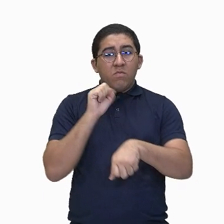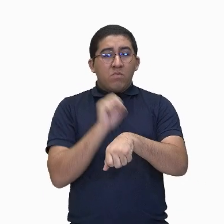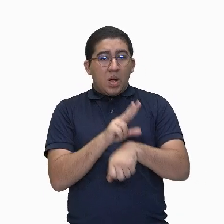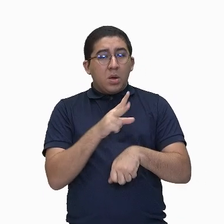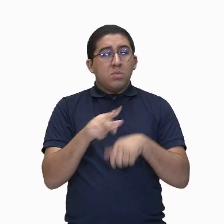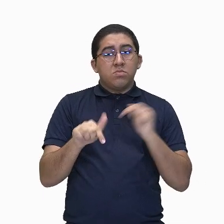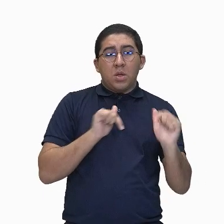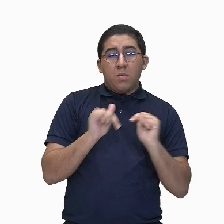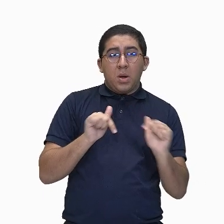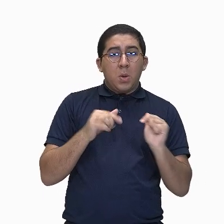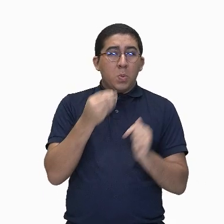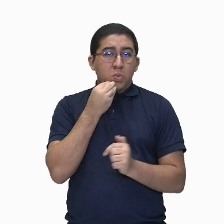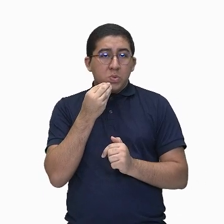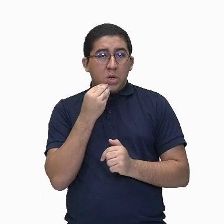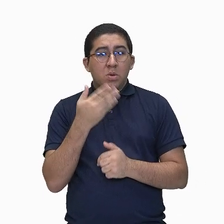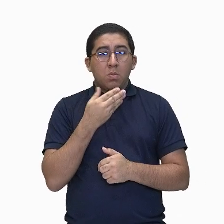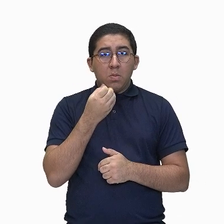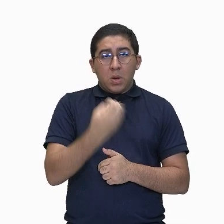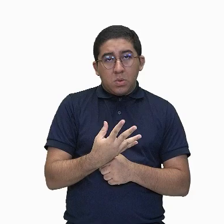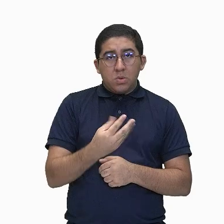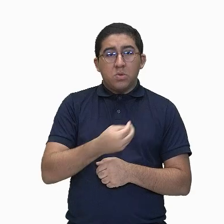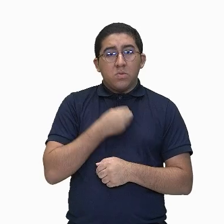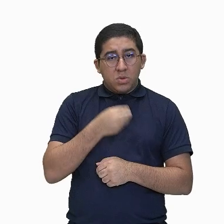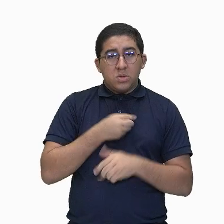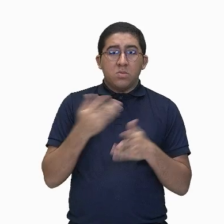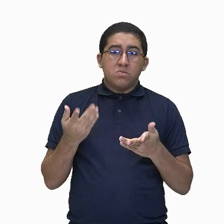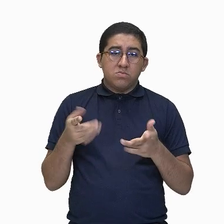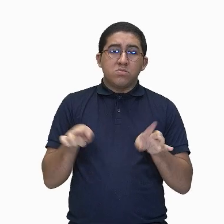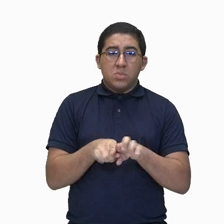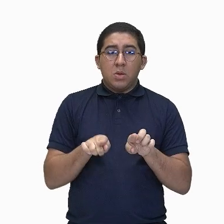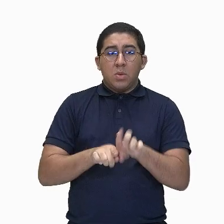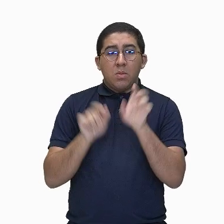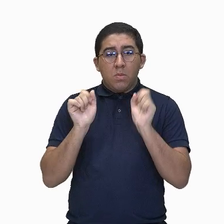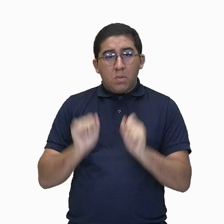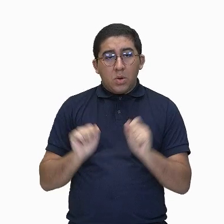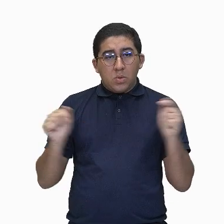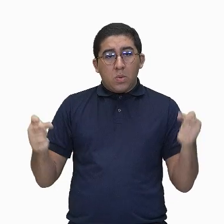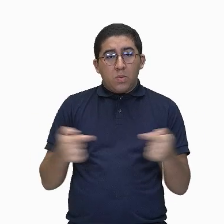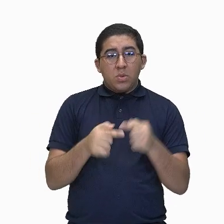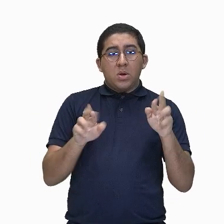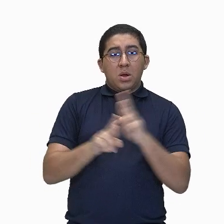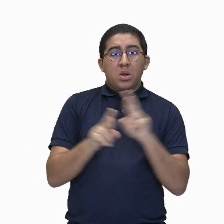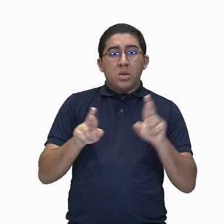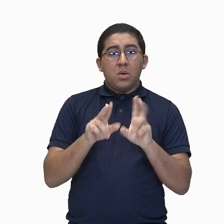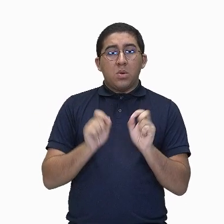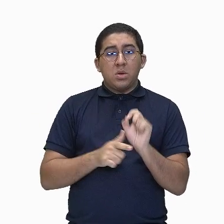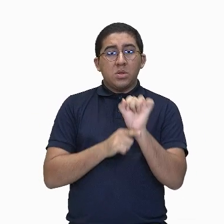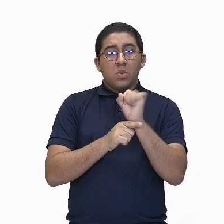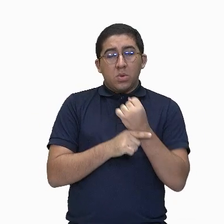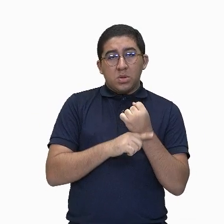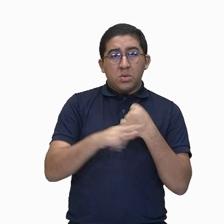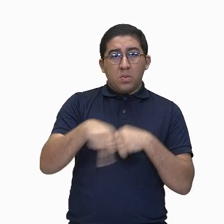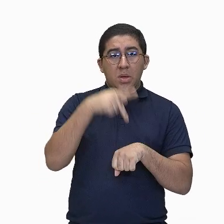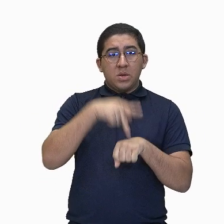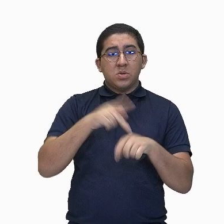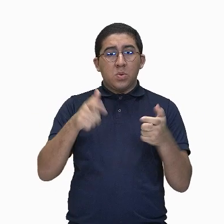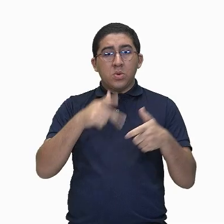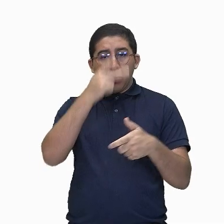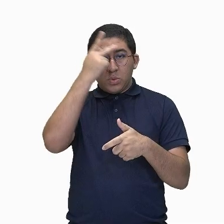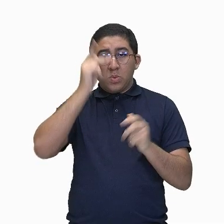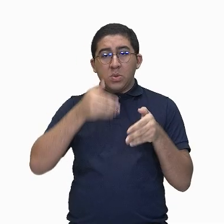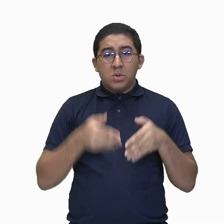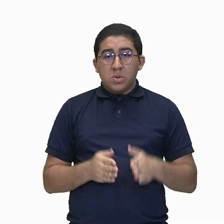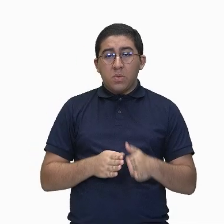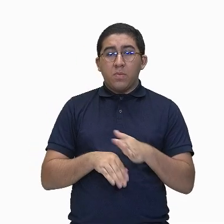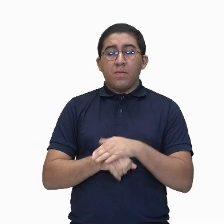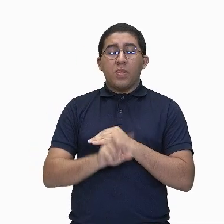de uma melhor condição de vida, isso também pode estar ligado, né, à questão da segurança no país de origem, ou seja, ele vai